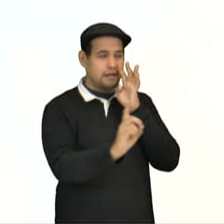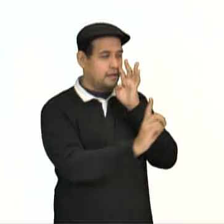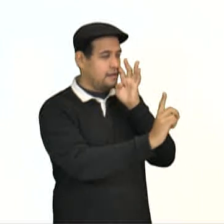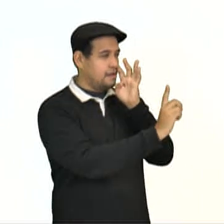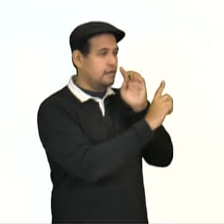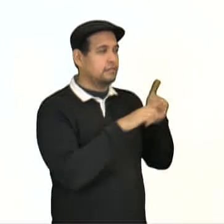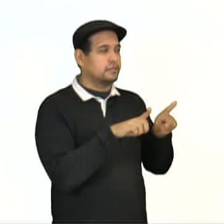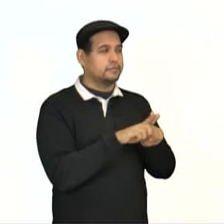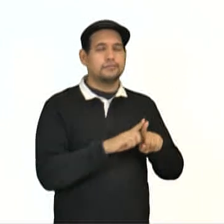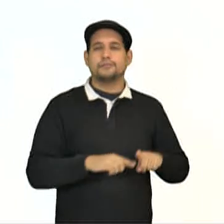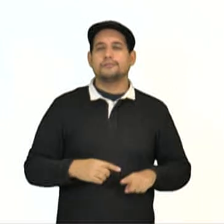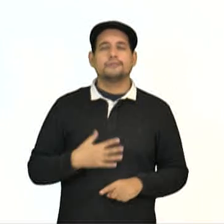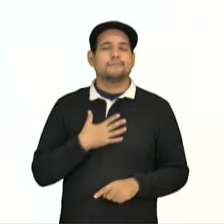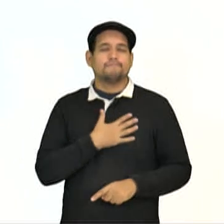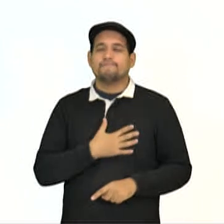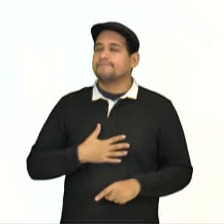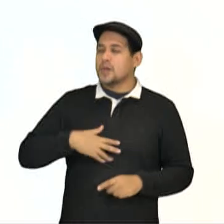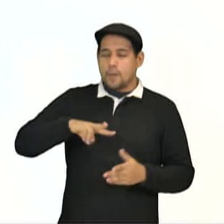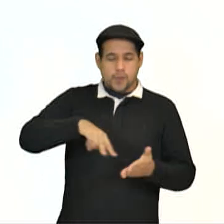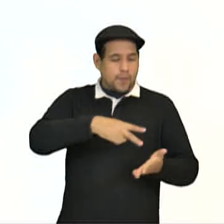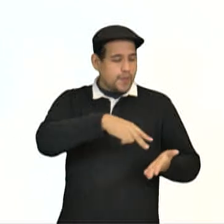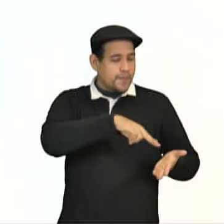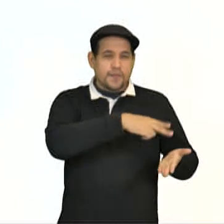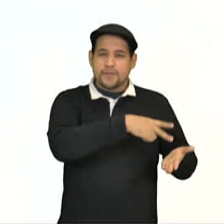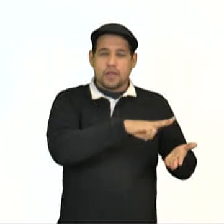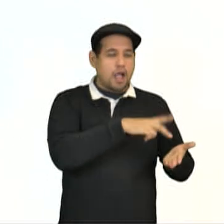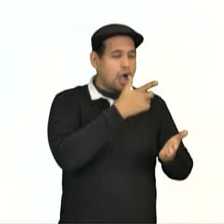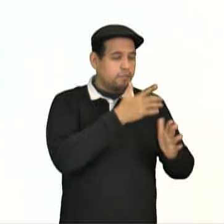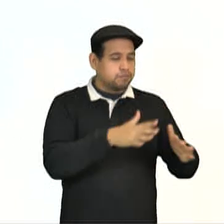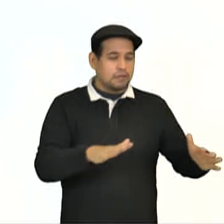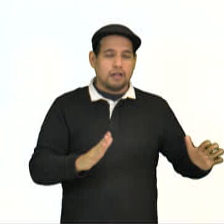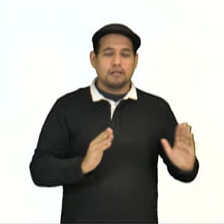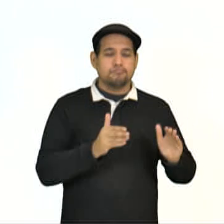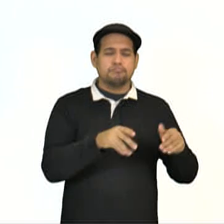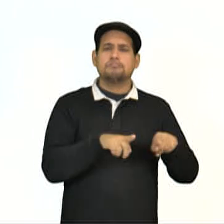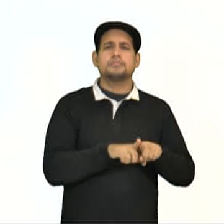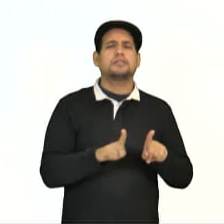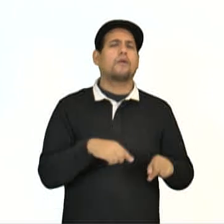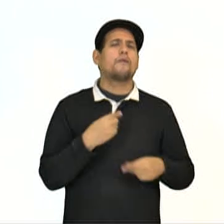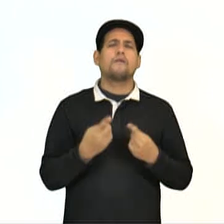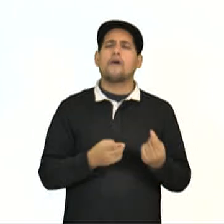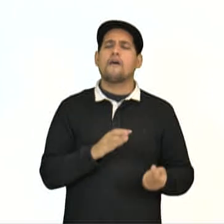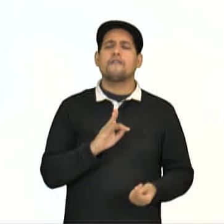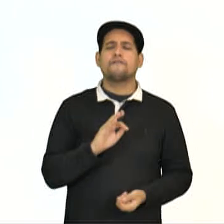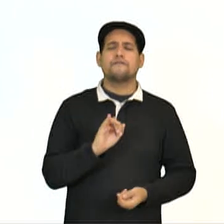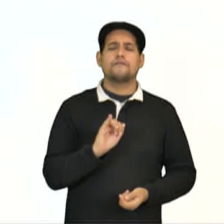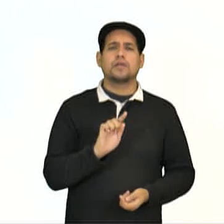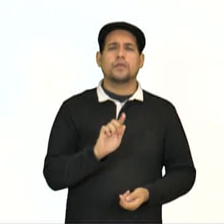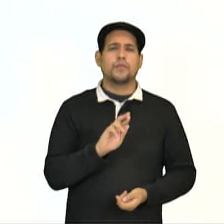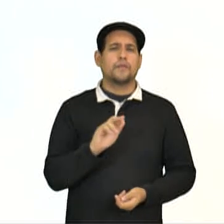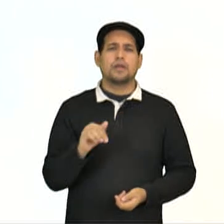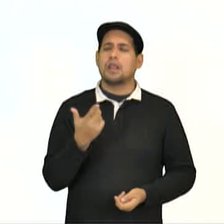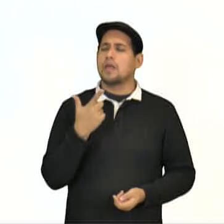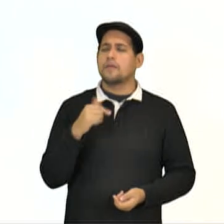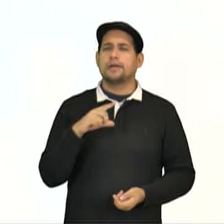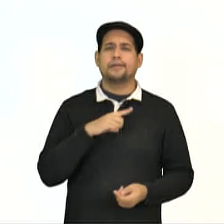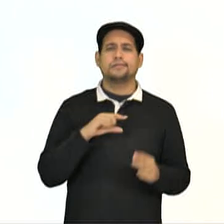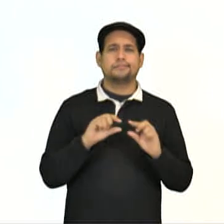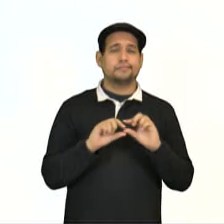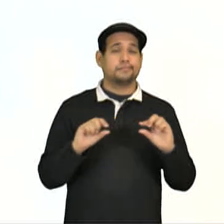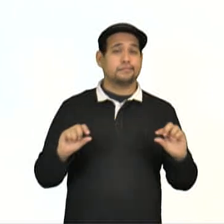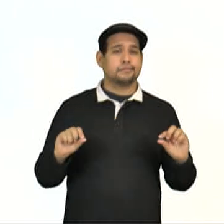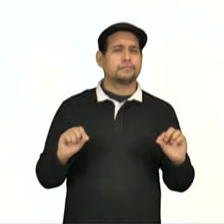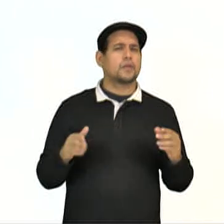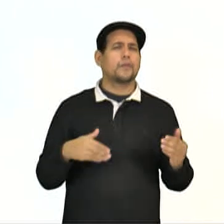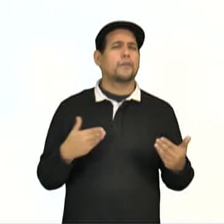que passa num doce balanço a caminho do mar. Que figura de linguagem está presente nesse trecho da música?